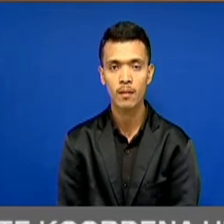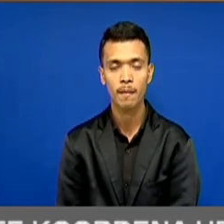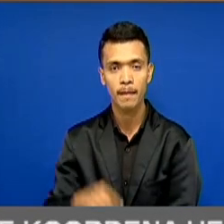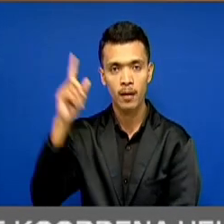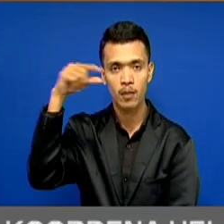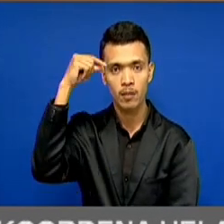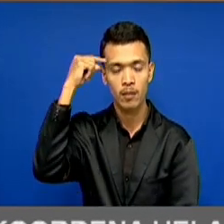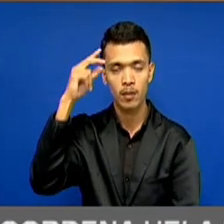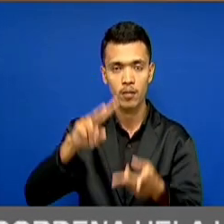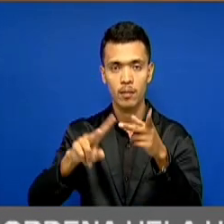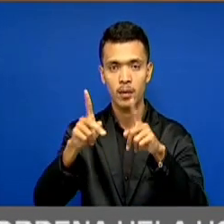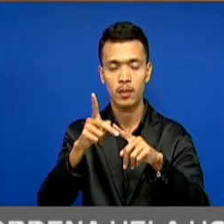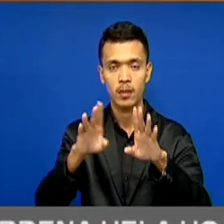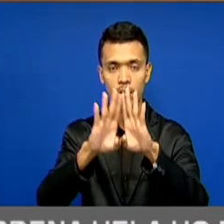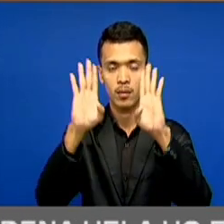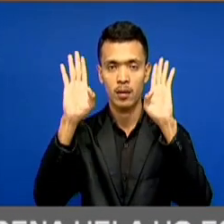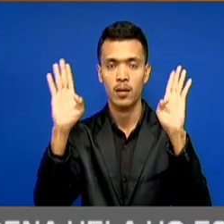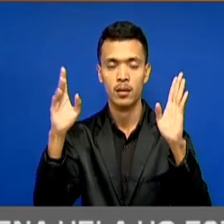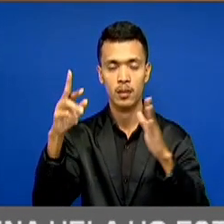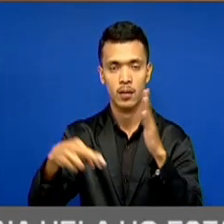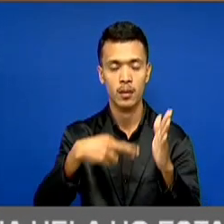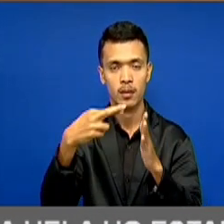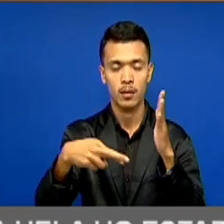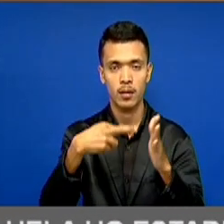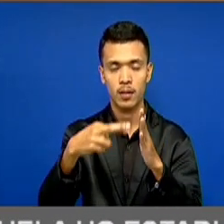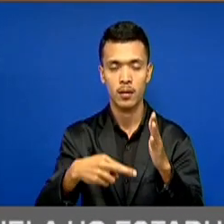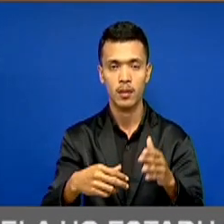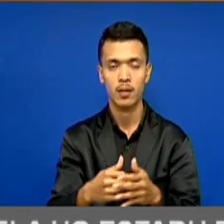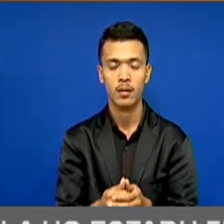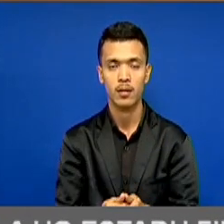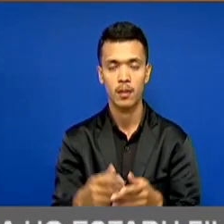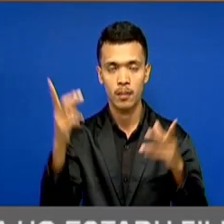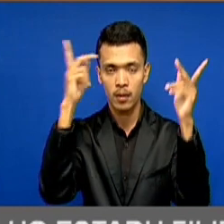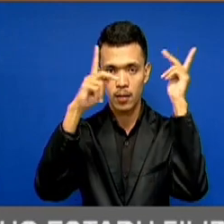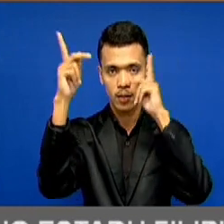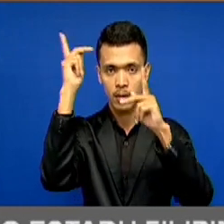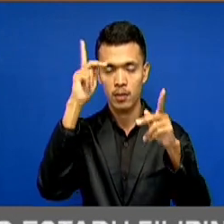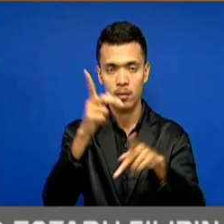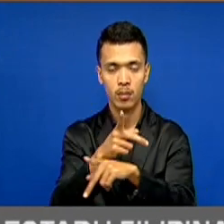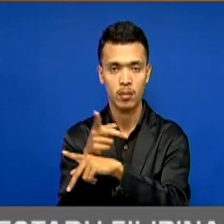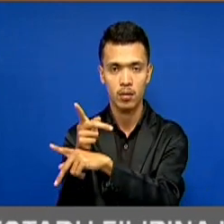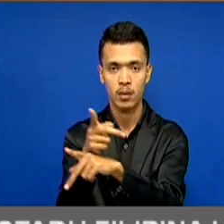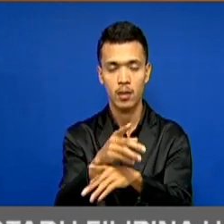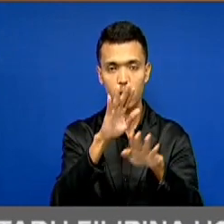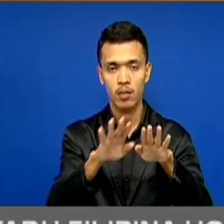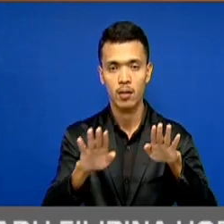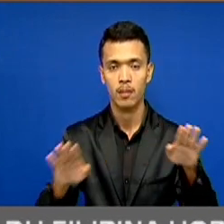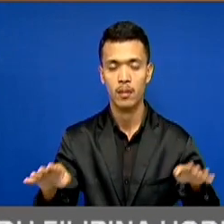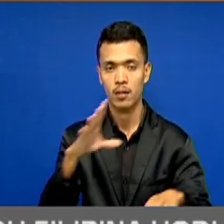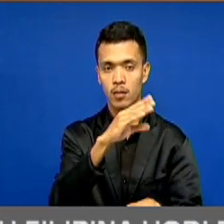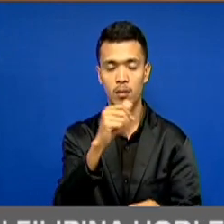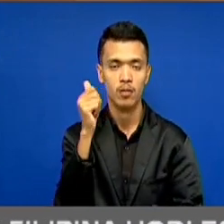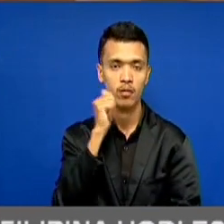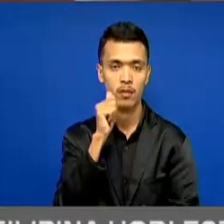O governo parceiro lança normas no procedimento operacional gestão caso onde protese labaric no feto sirá.